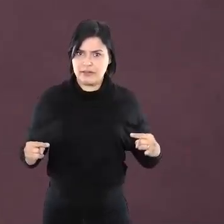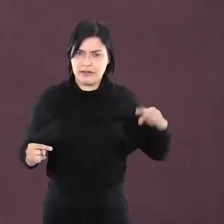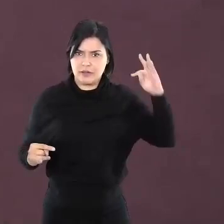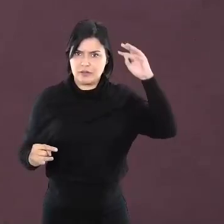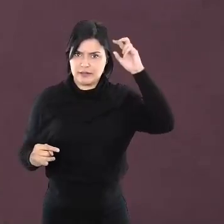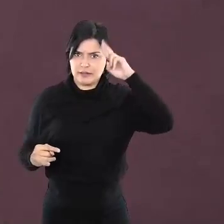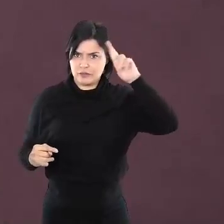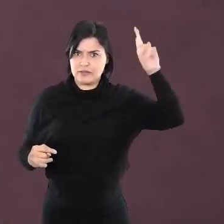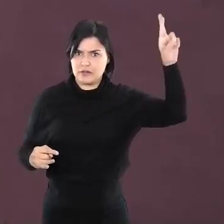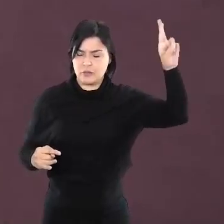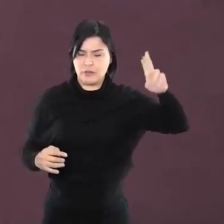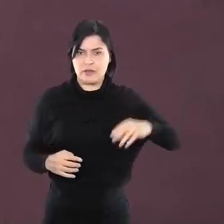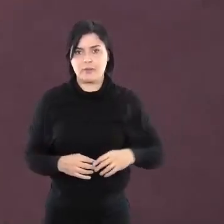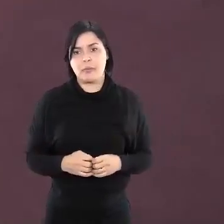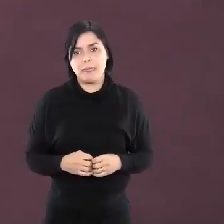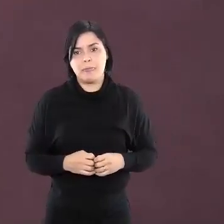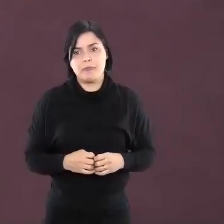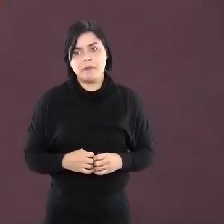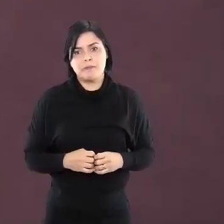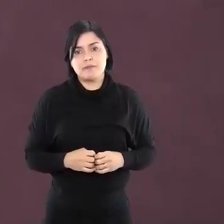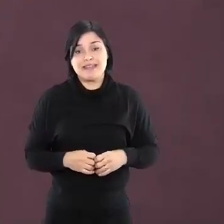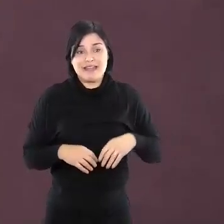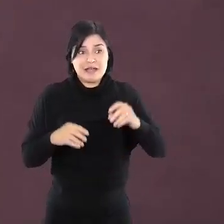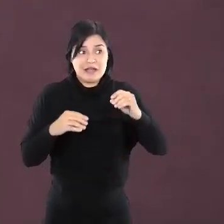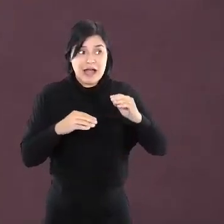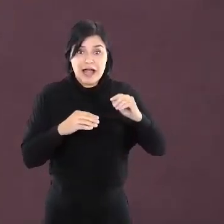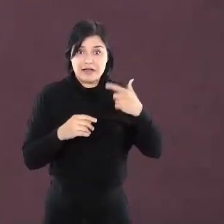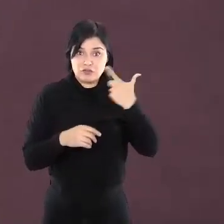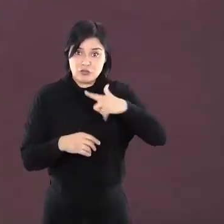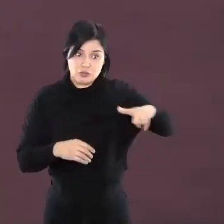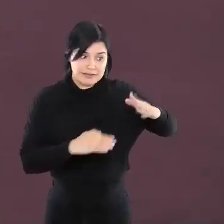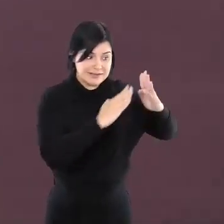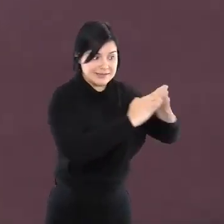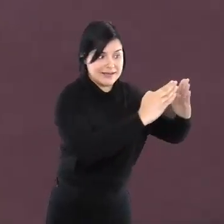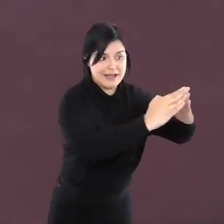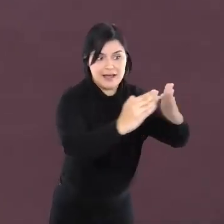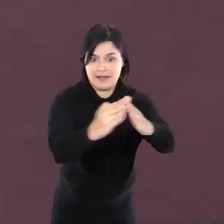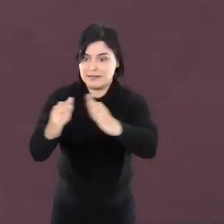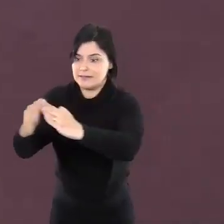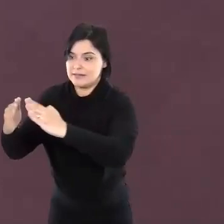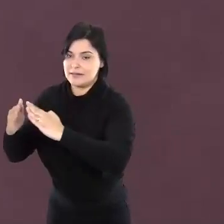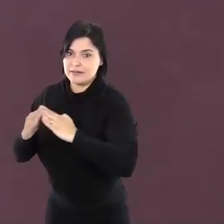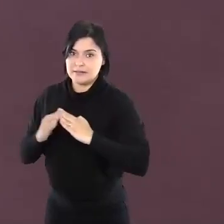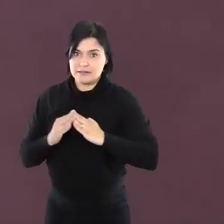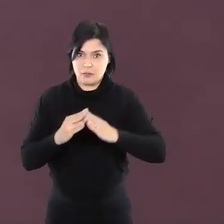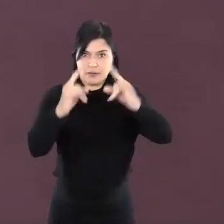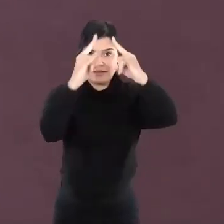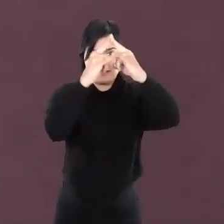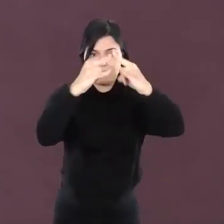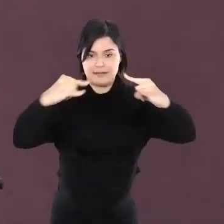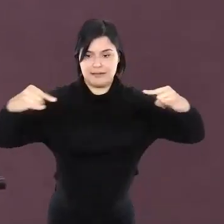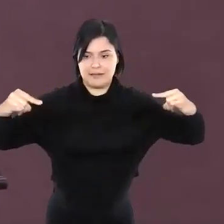Significa que Deus habitava no meio do seu povo.